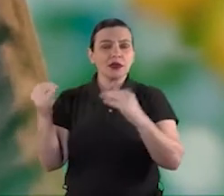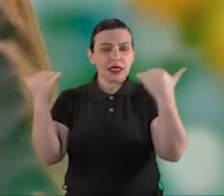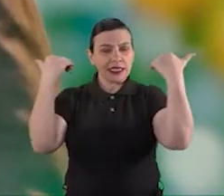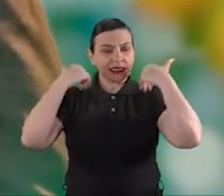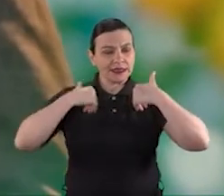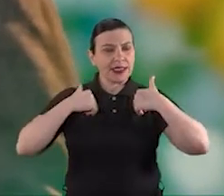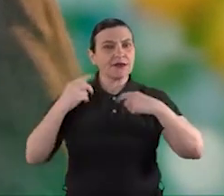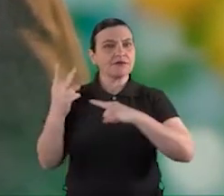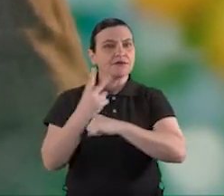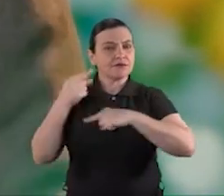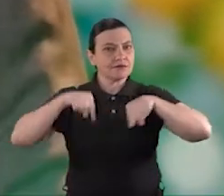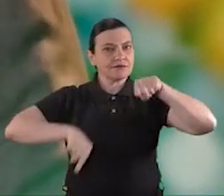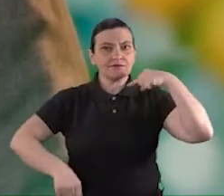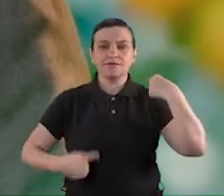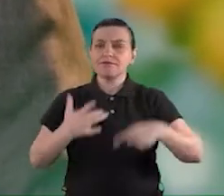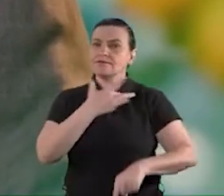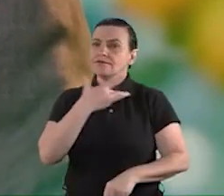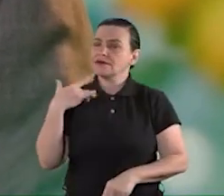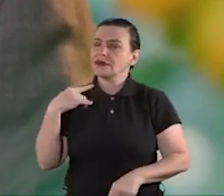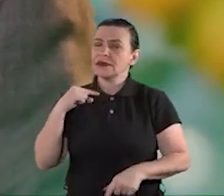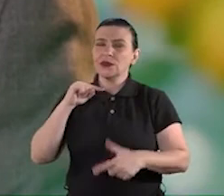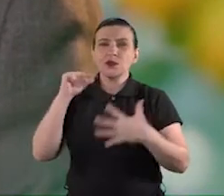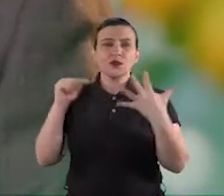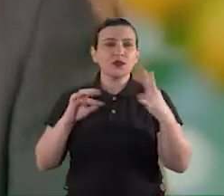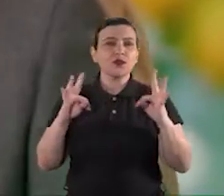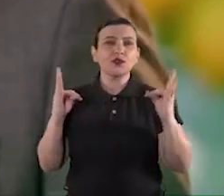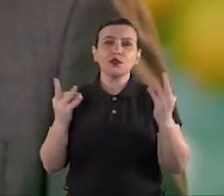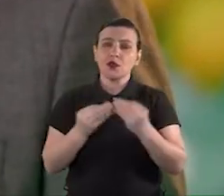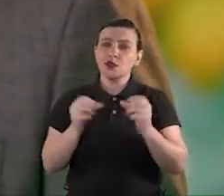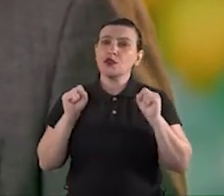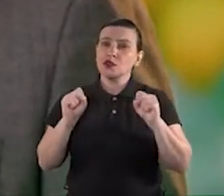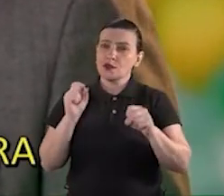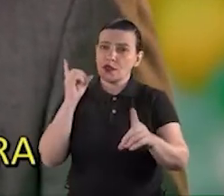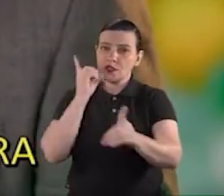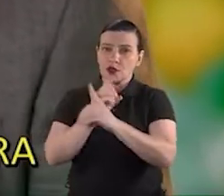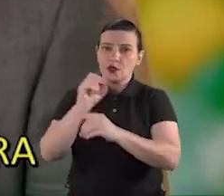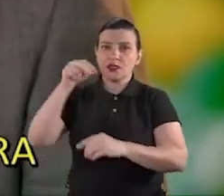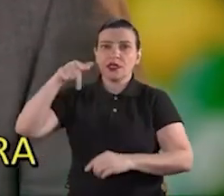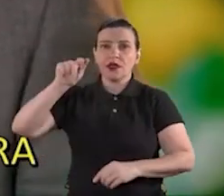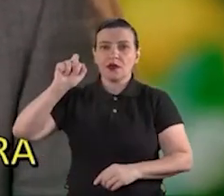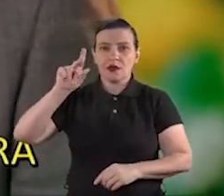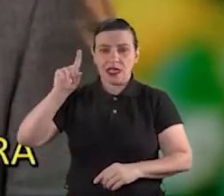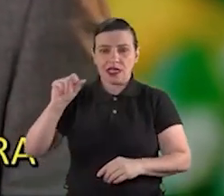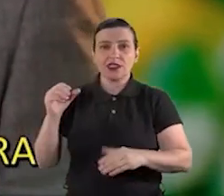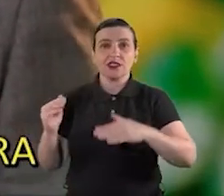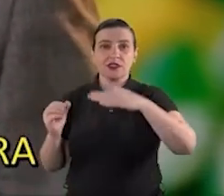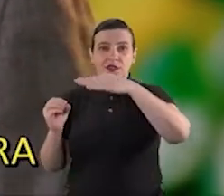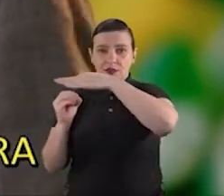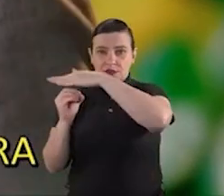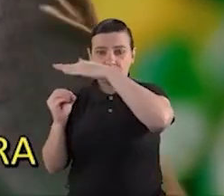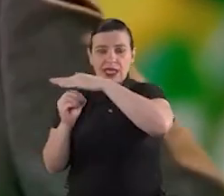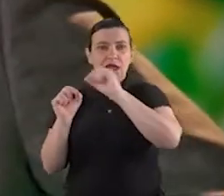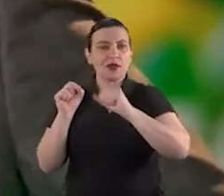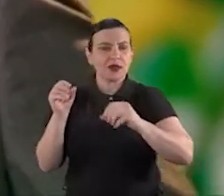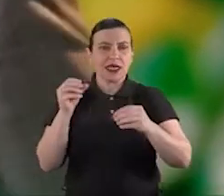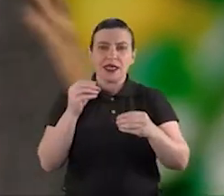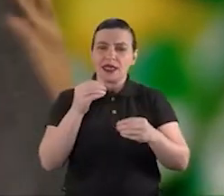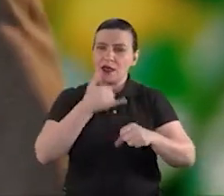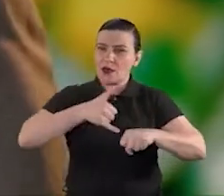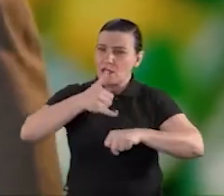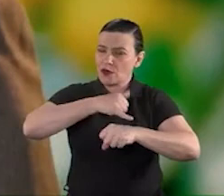saudável todo o óleo são encontrados no mix ongad do Terra a mistura de óleos essenciais